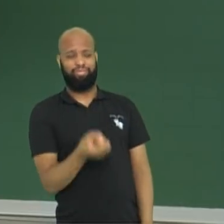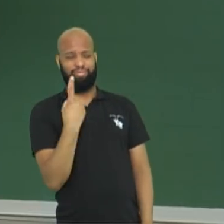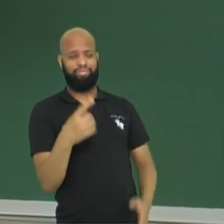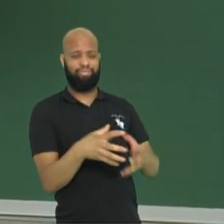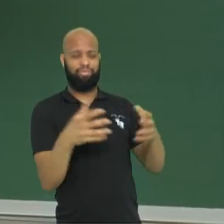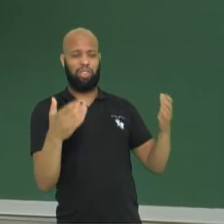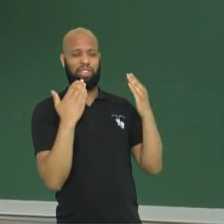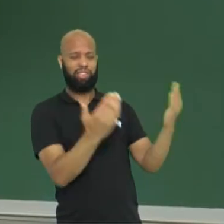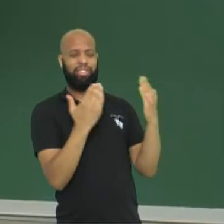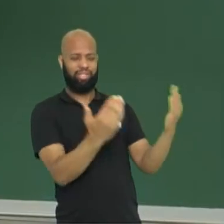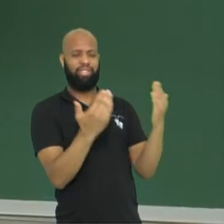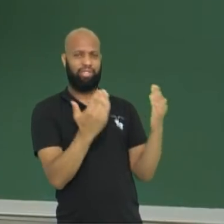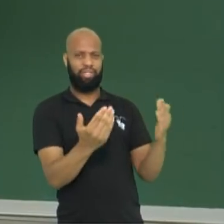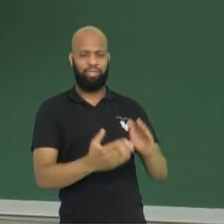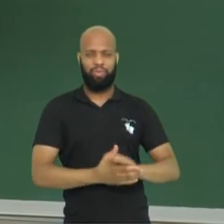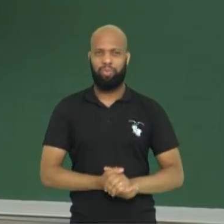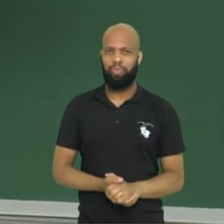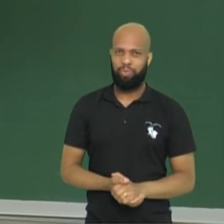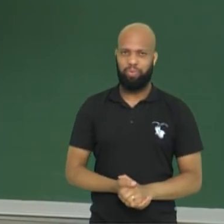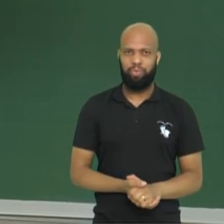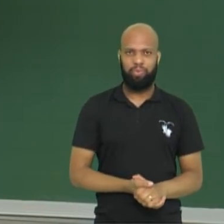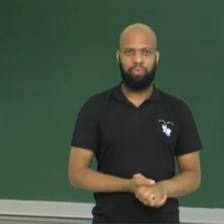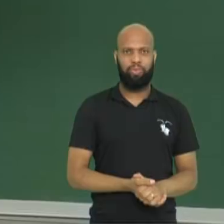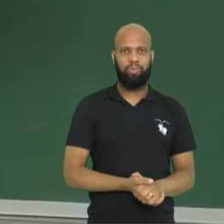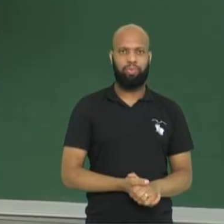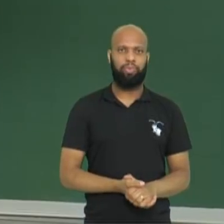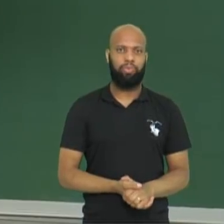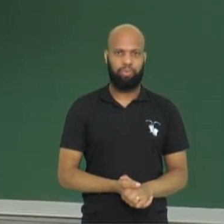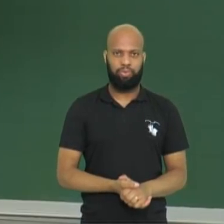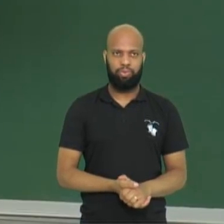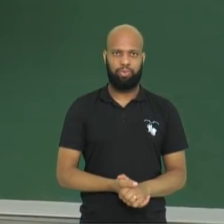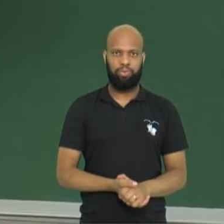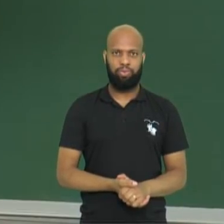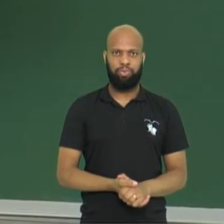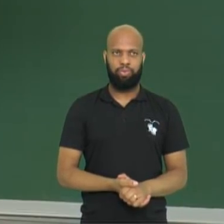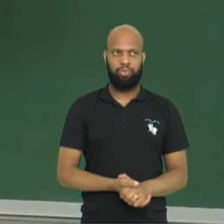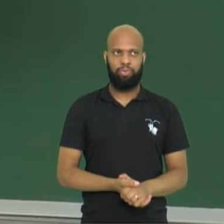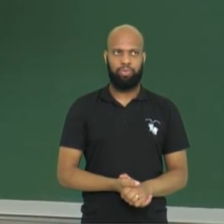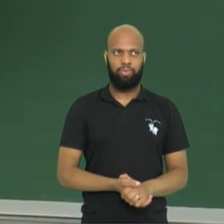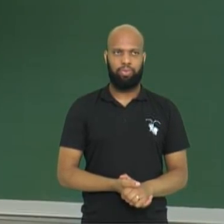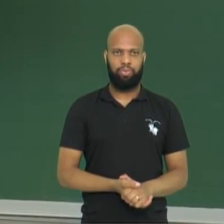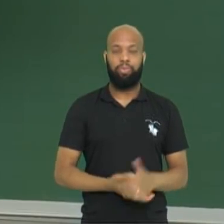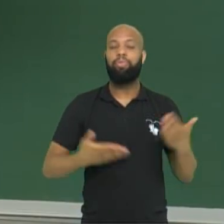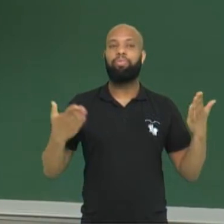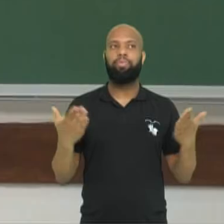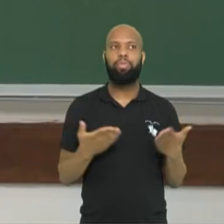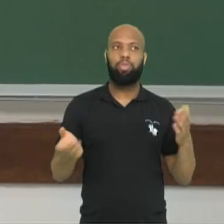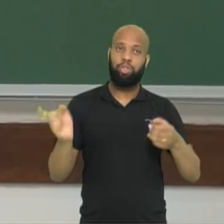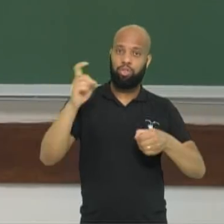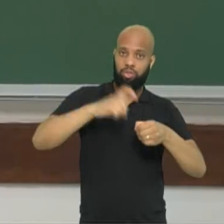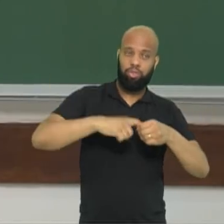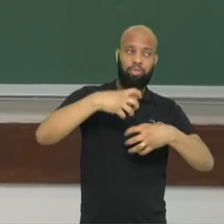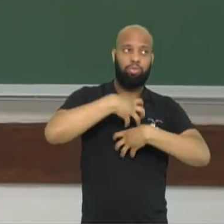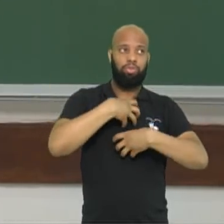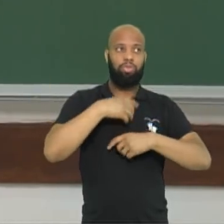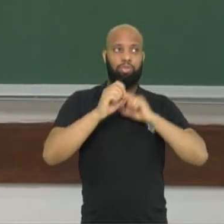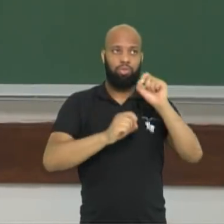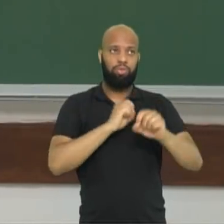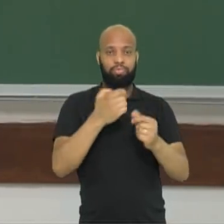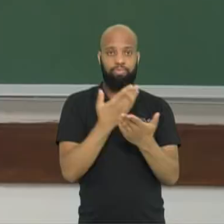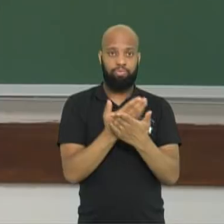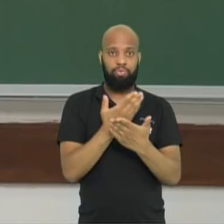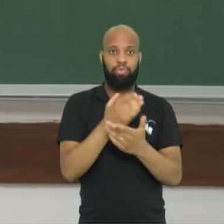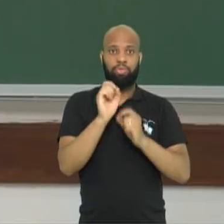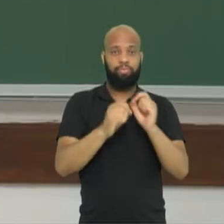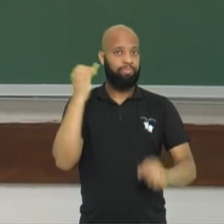a duvidar, então, desta história, deste conteúdo e das informações. E agora vamos retomar um pouquinho, né,